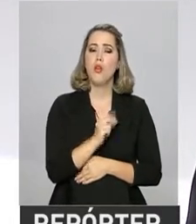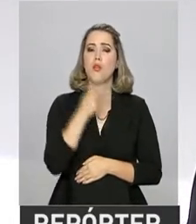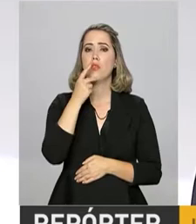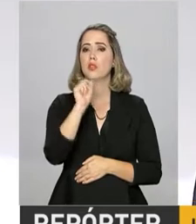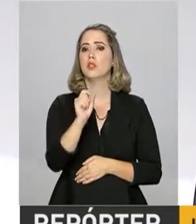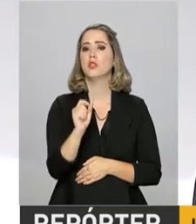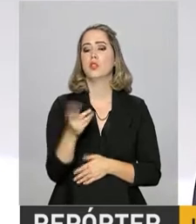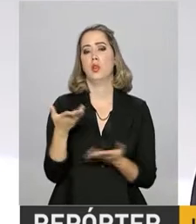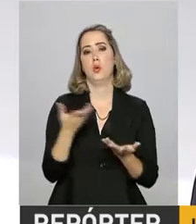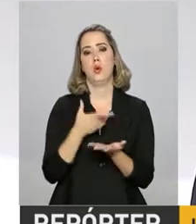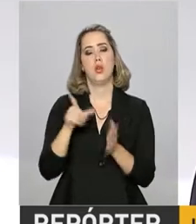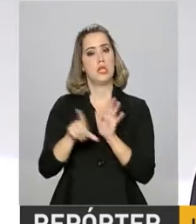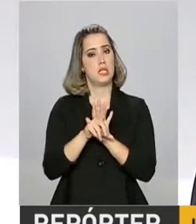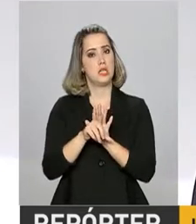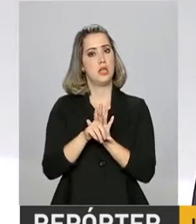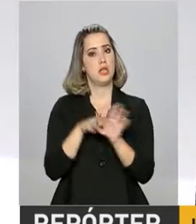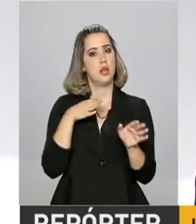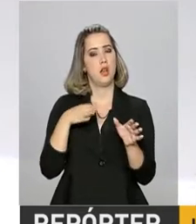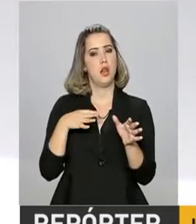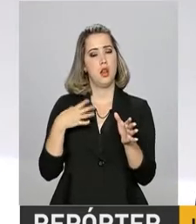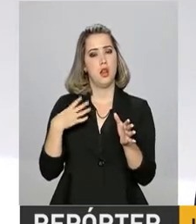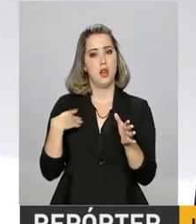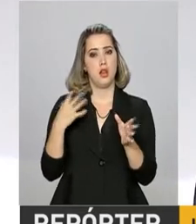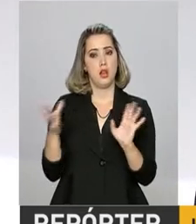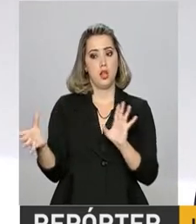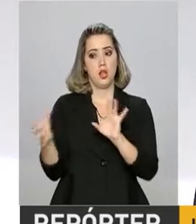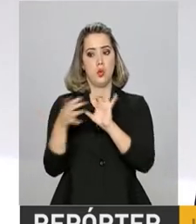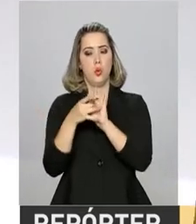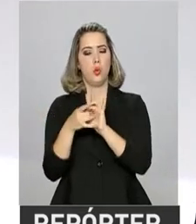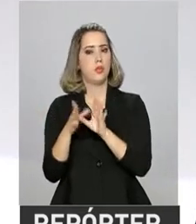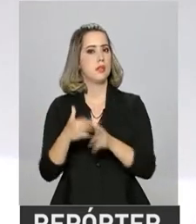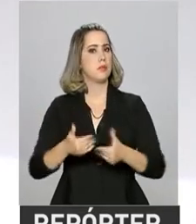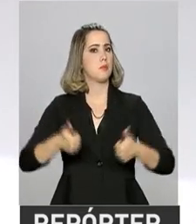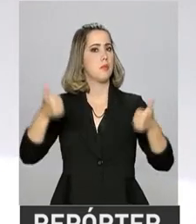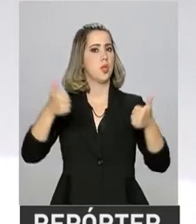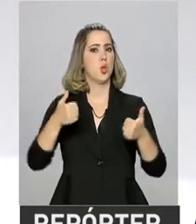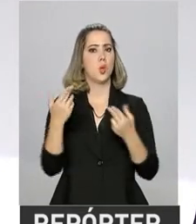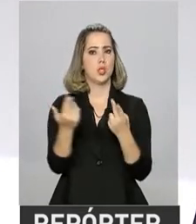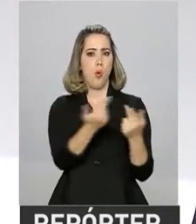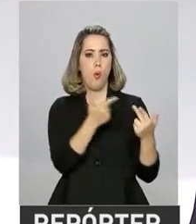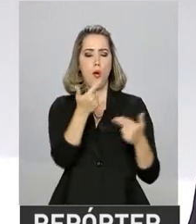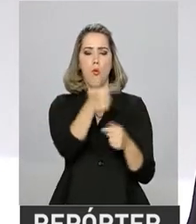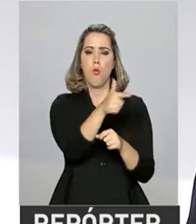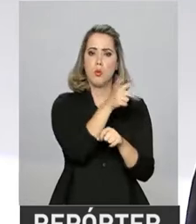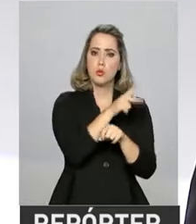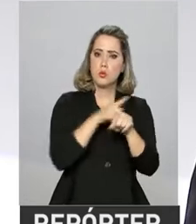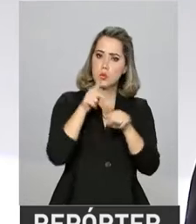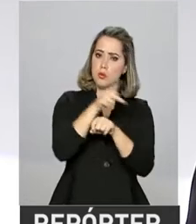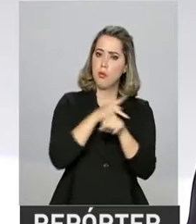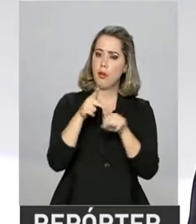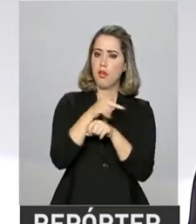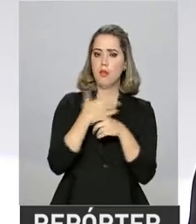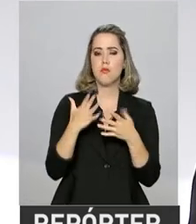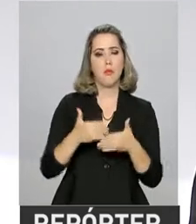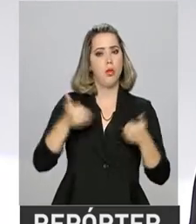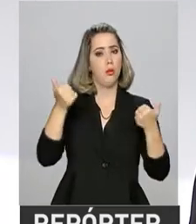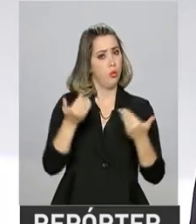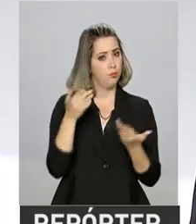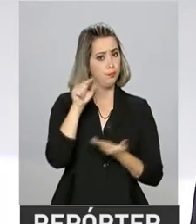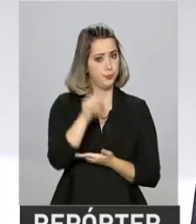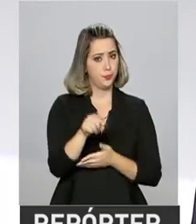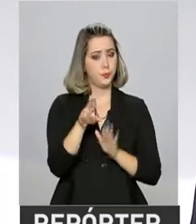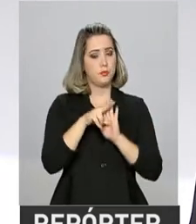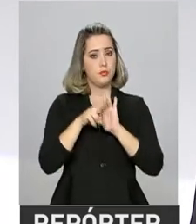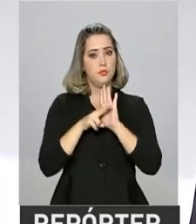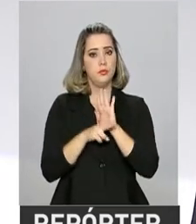linha o setor portuário brasileiro as melhores práticas internacionais a expectativa é que esse conjunto de